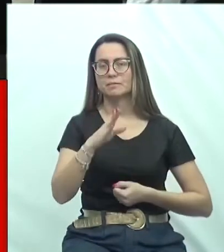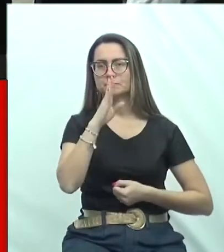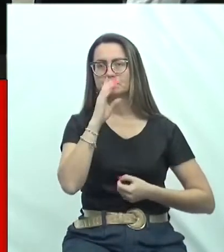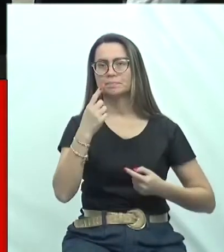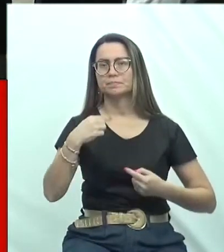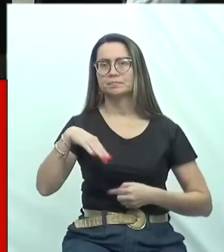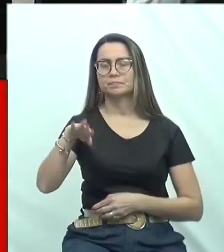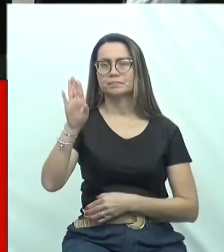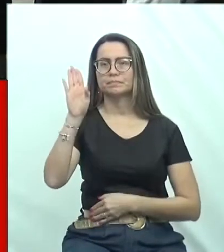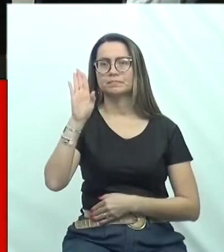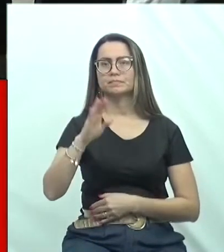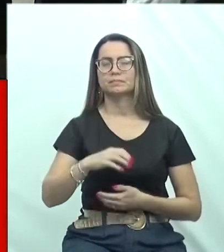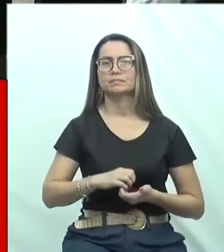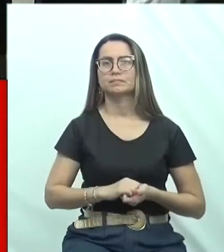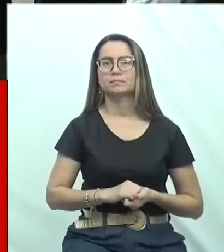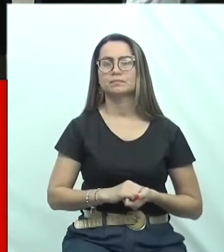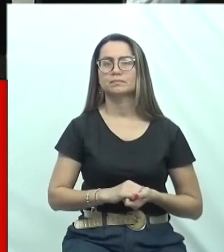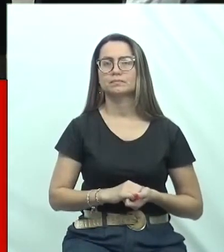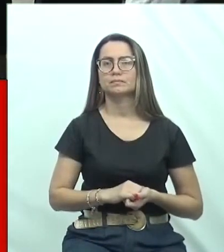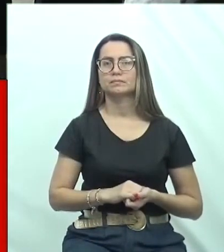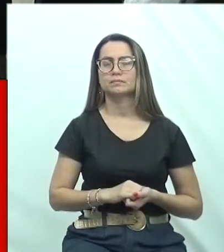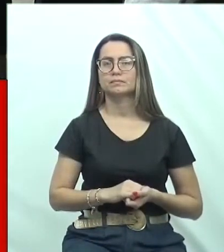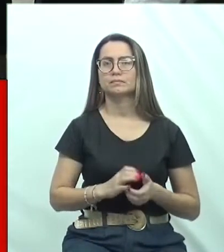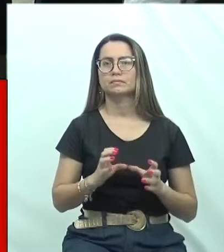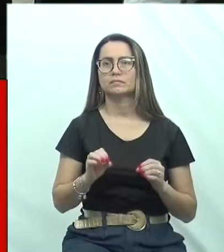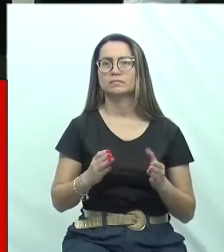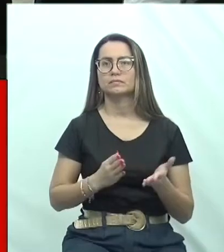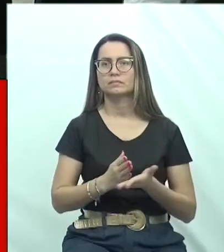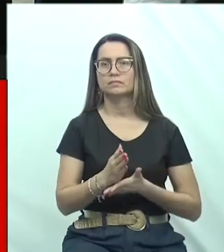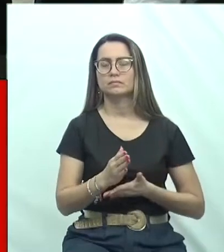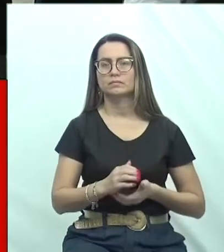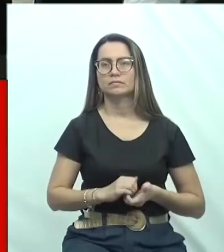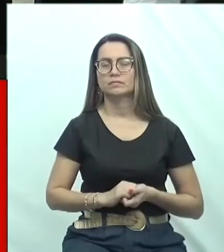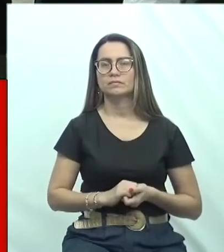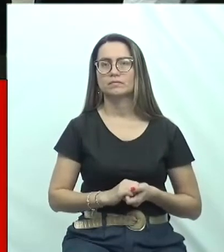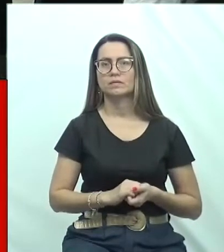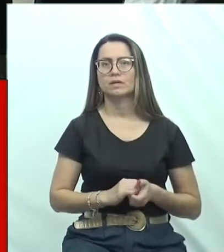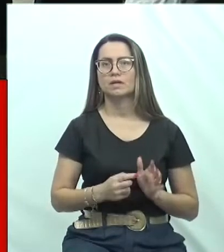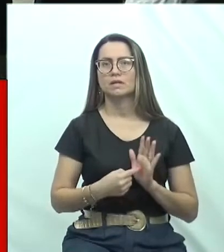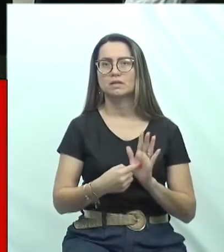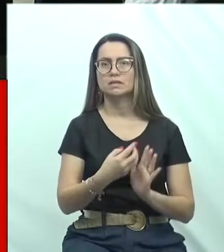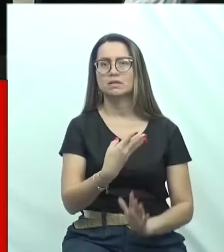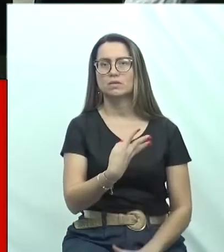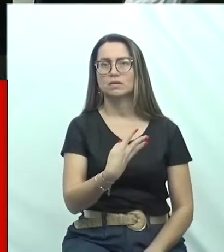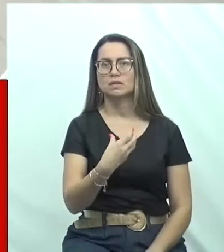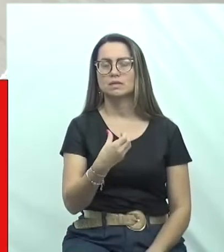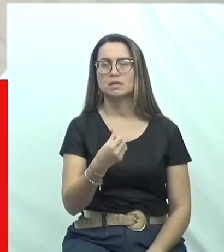os contrários se manifestem. Aprovado por unanimidade. Indicação